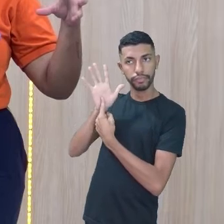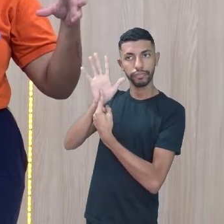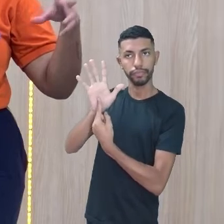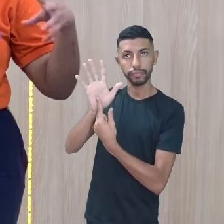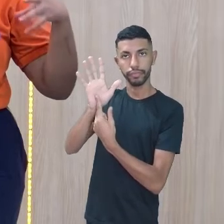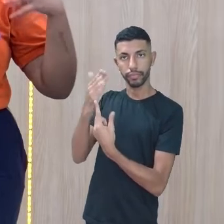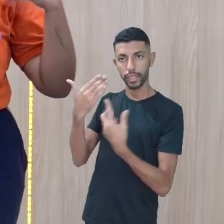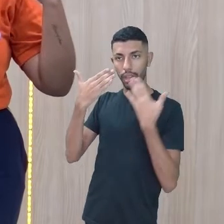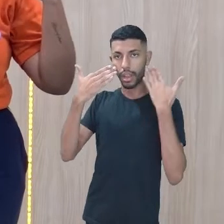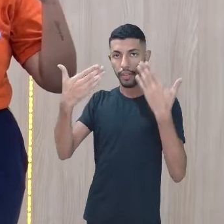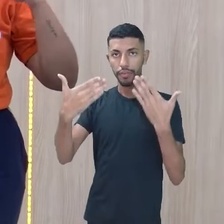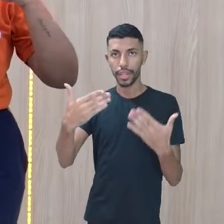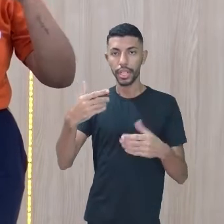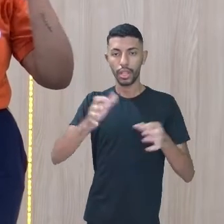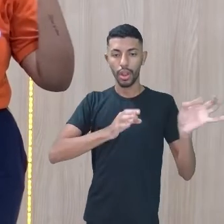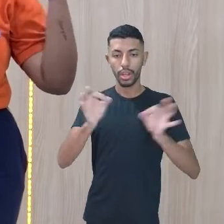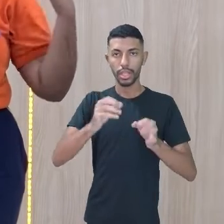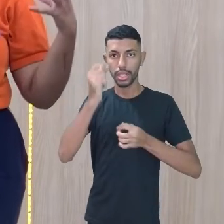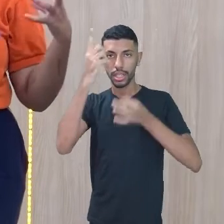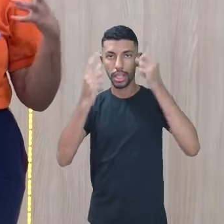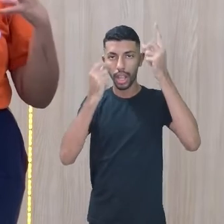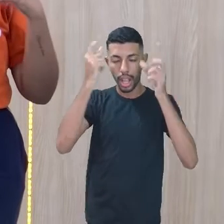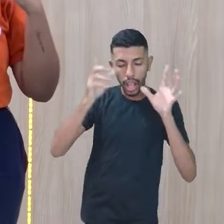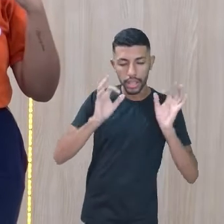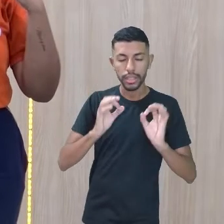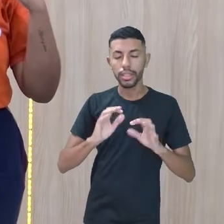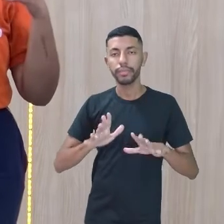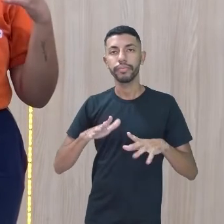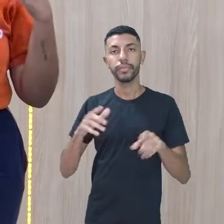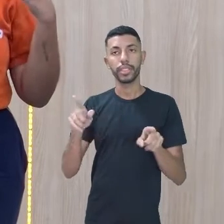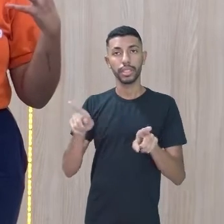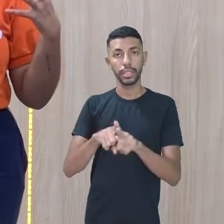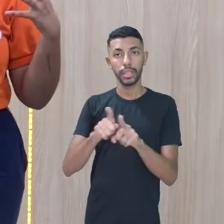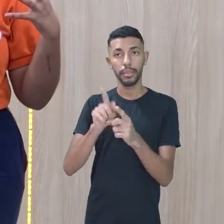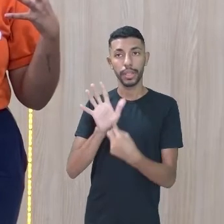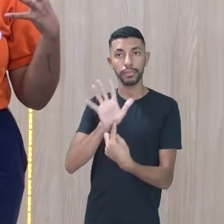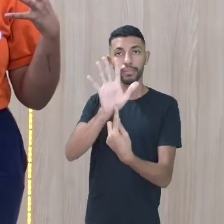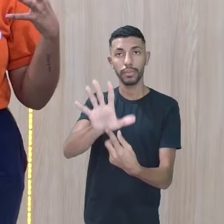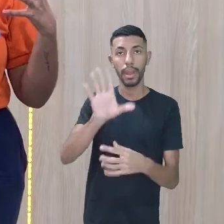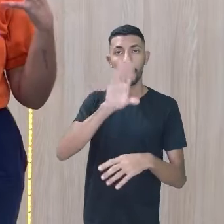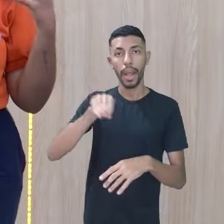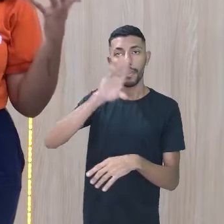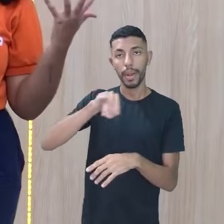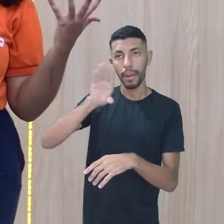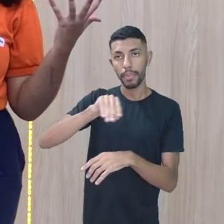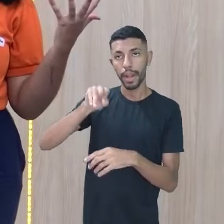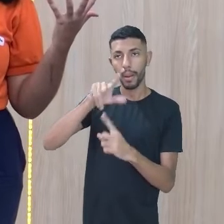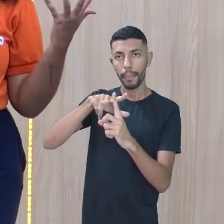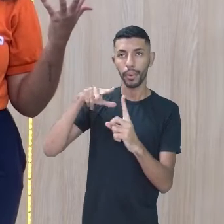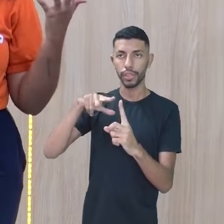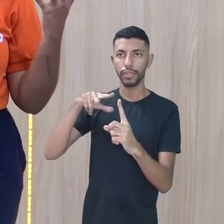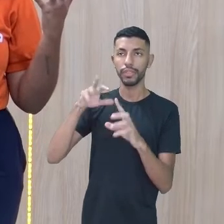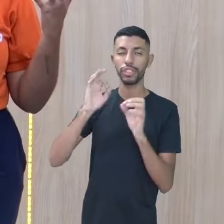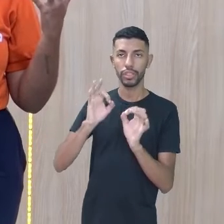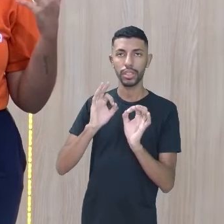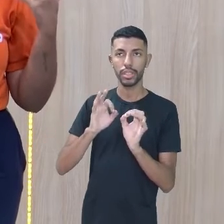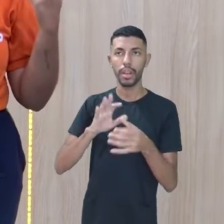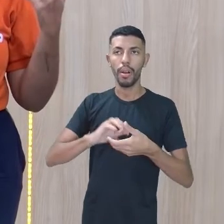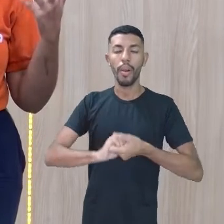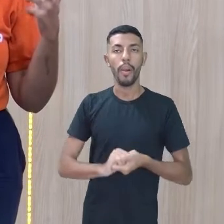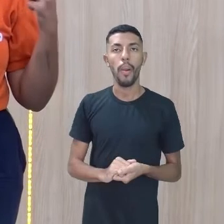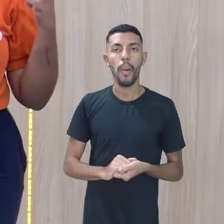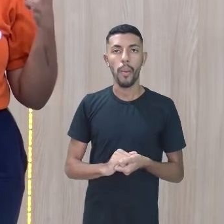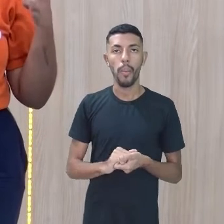frente do seminário, que está organizando as ideias e que está expondo o seu ponto de vista, ou um ponto de vista de